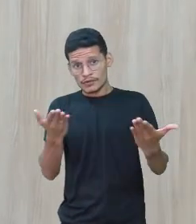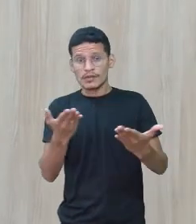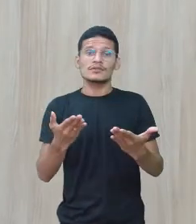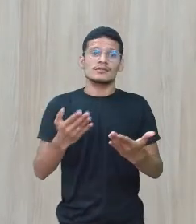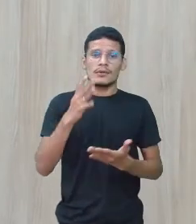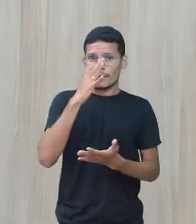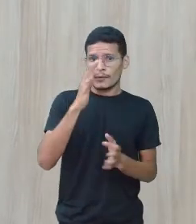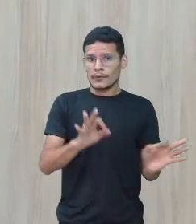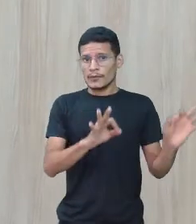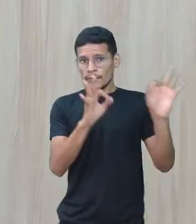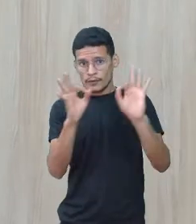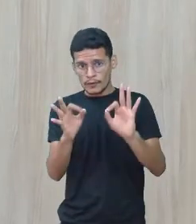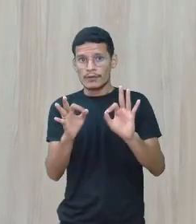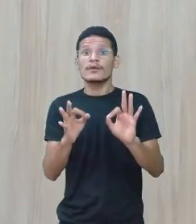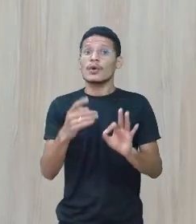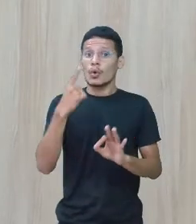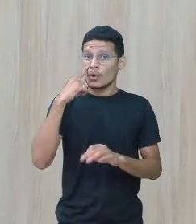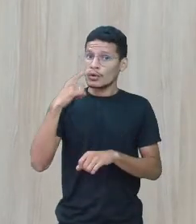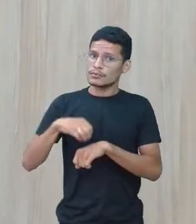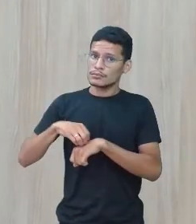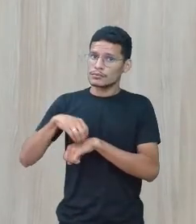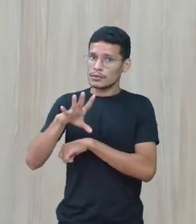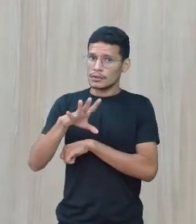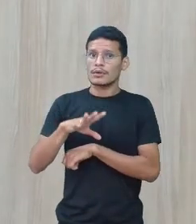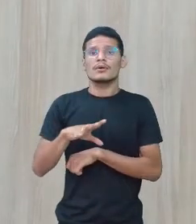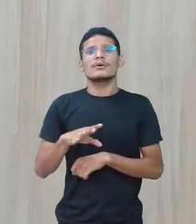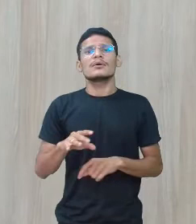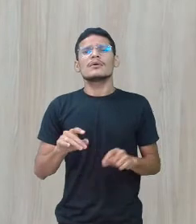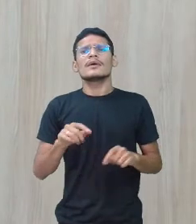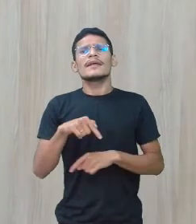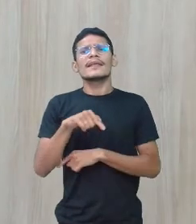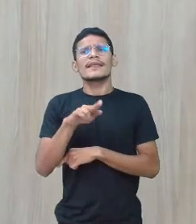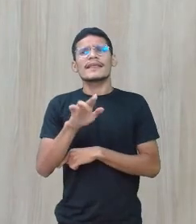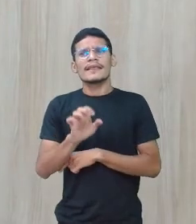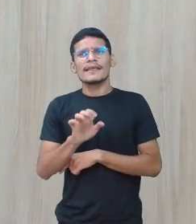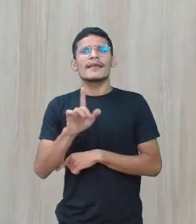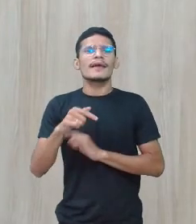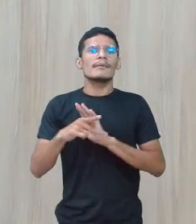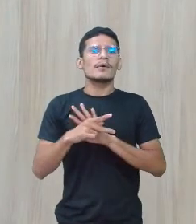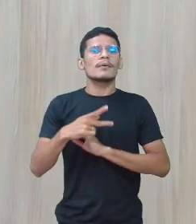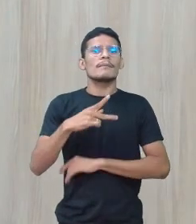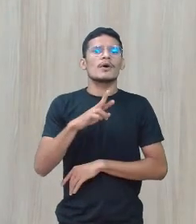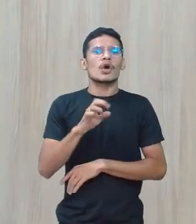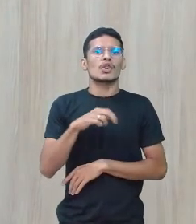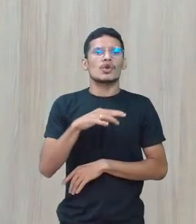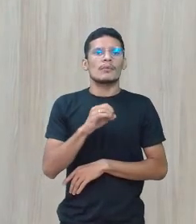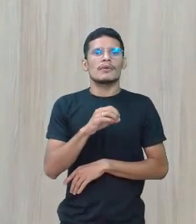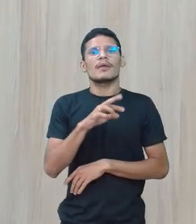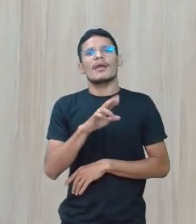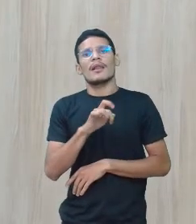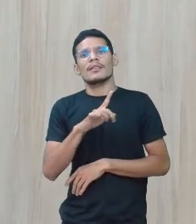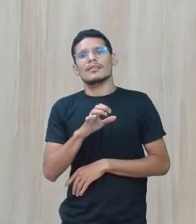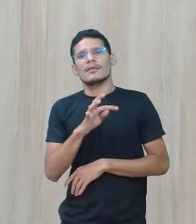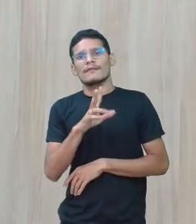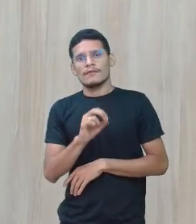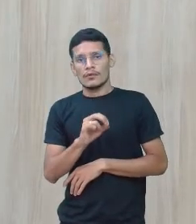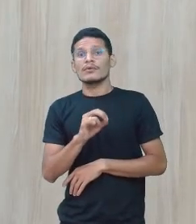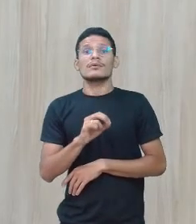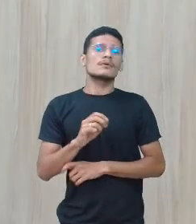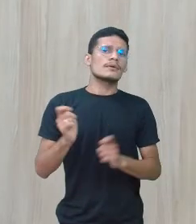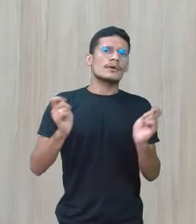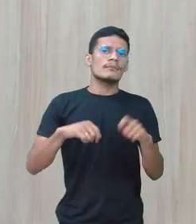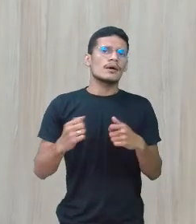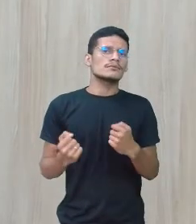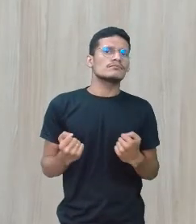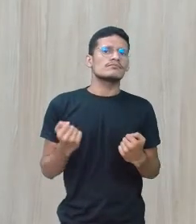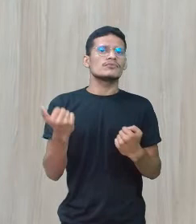aqui assistindo e vamos aqui para uma dica. O que, quando é pronome relativo, a gente pode